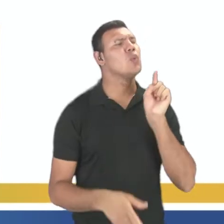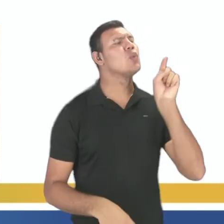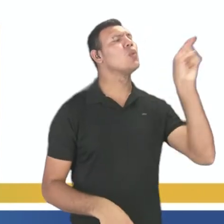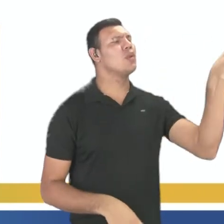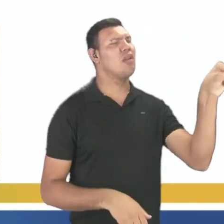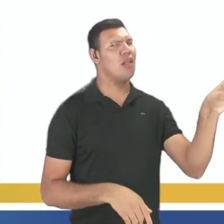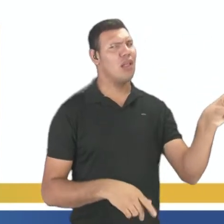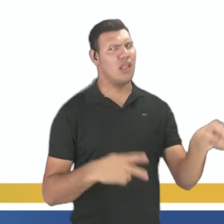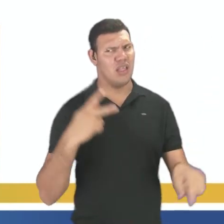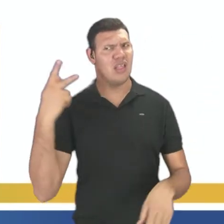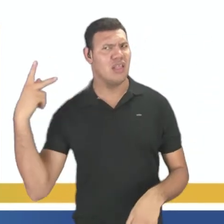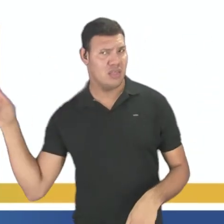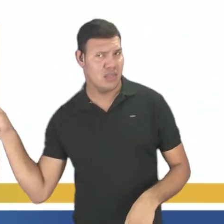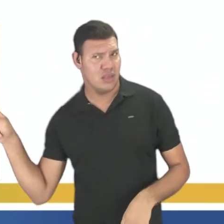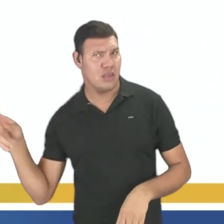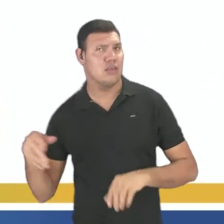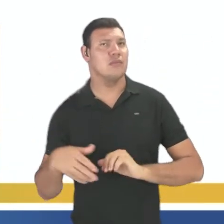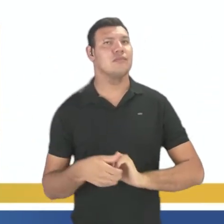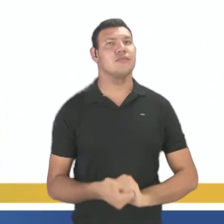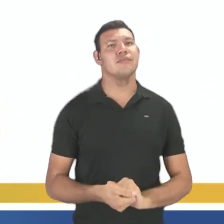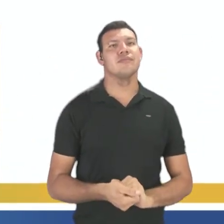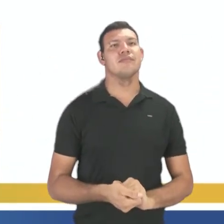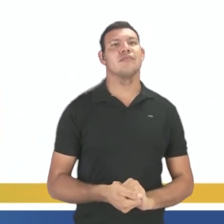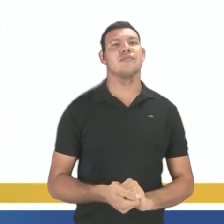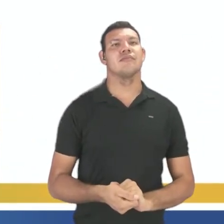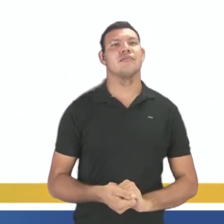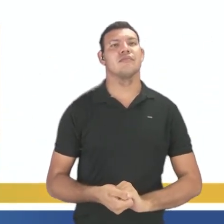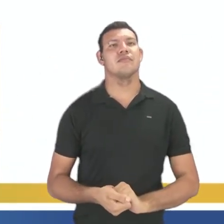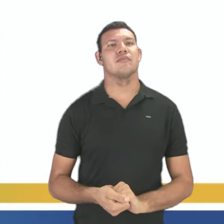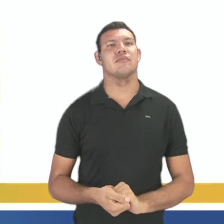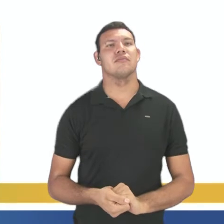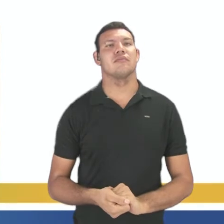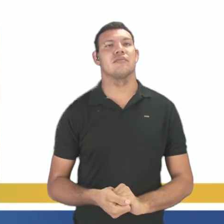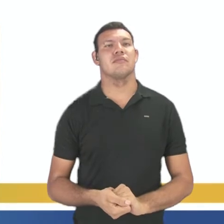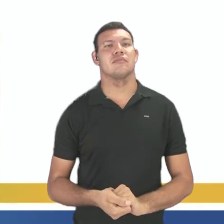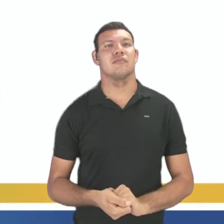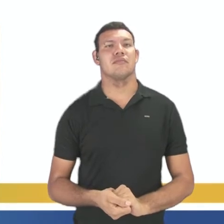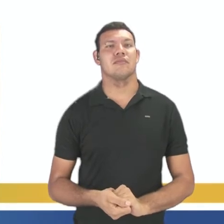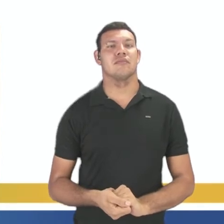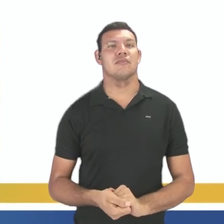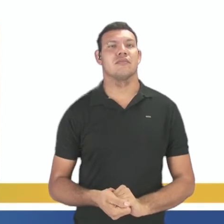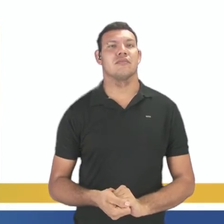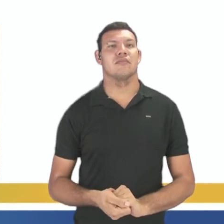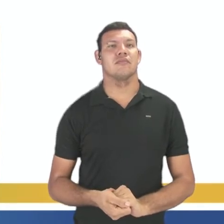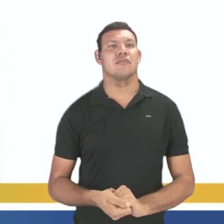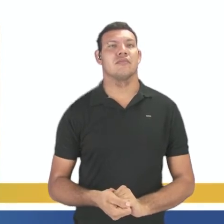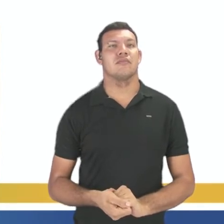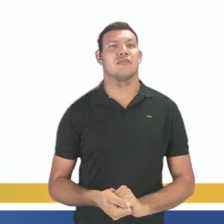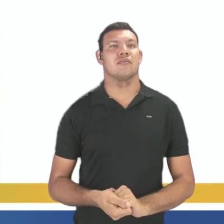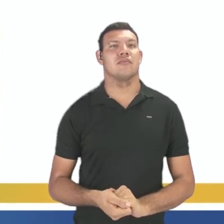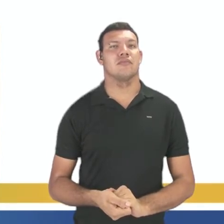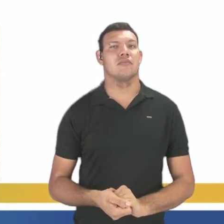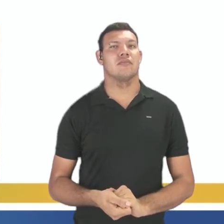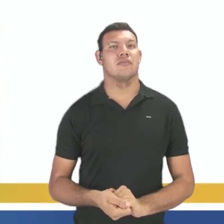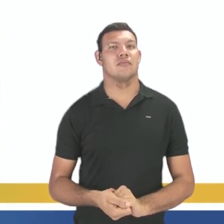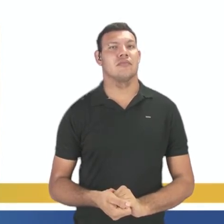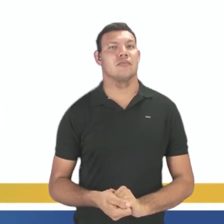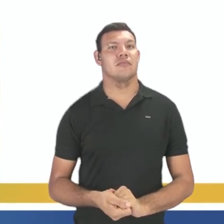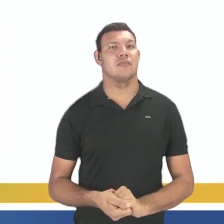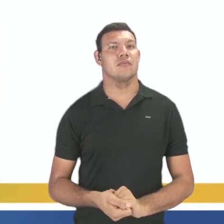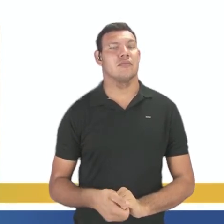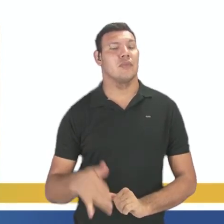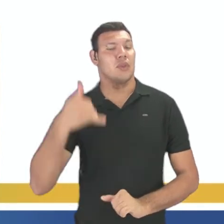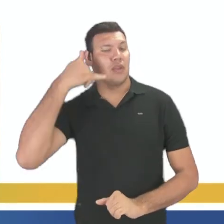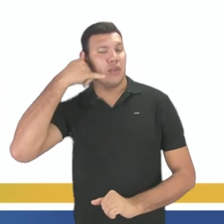exemplo agora com hers. I lent Anne my cell phone because she lost hers.